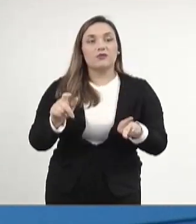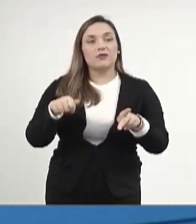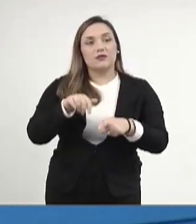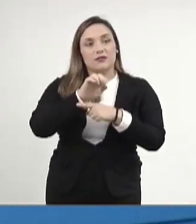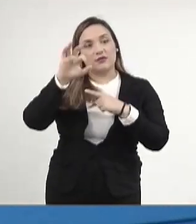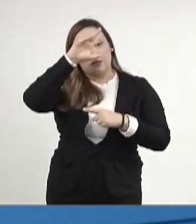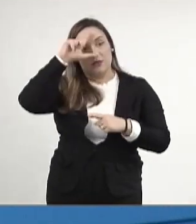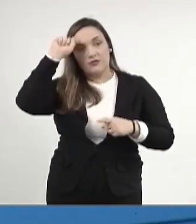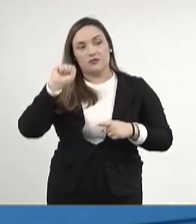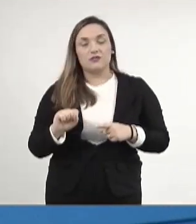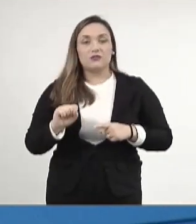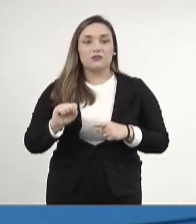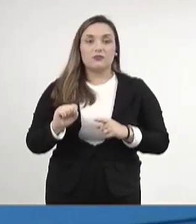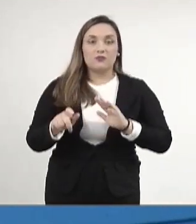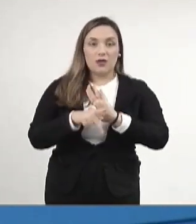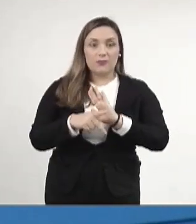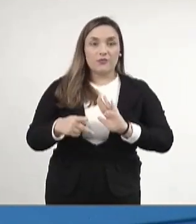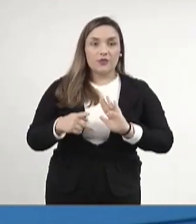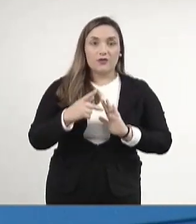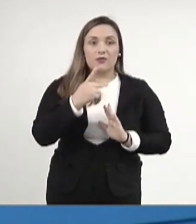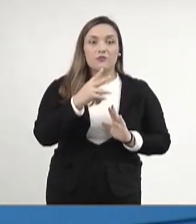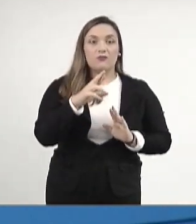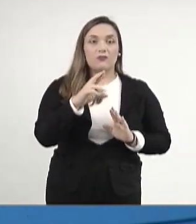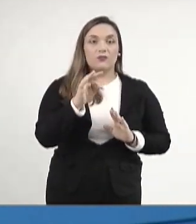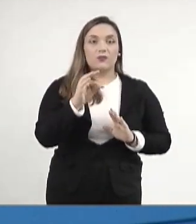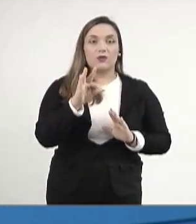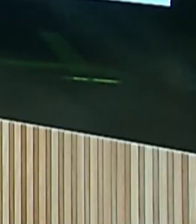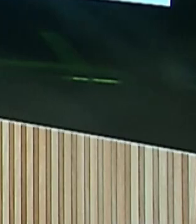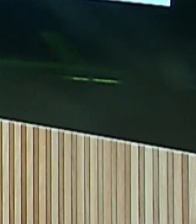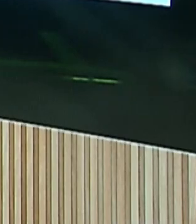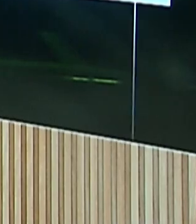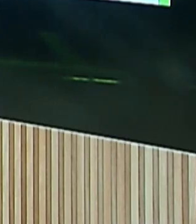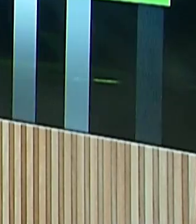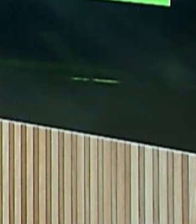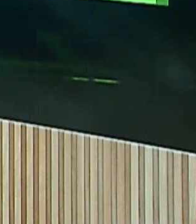Mato Grosso do Sul ao protocolo celular seguro.